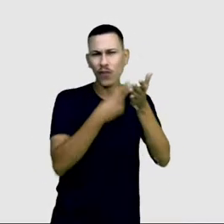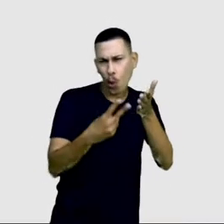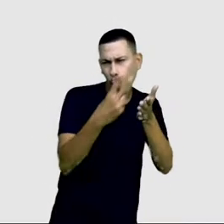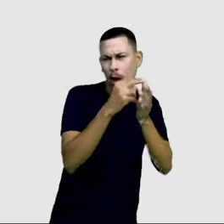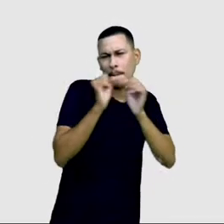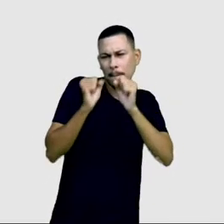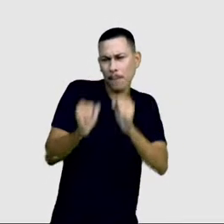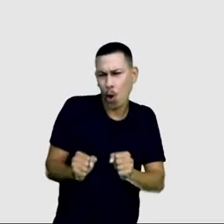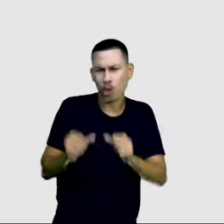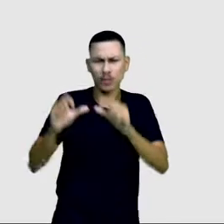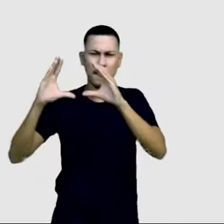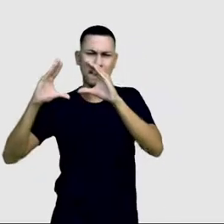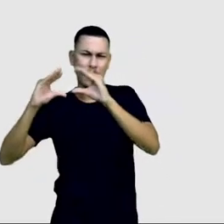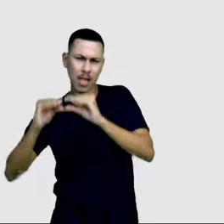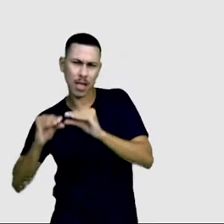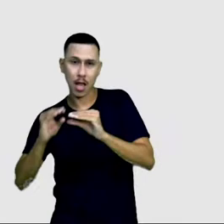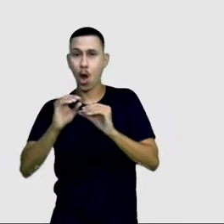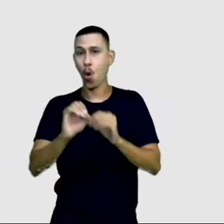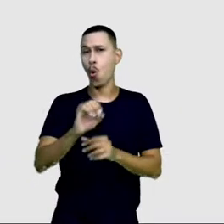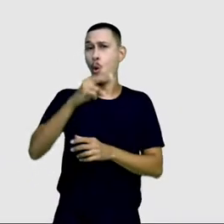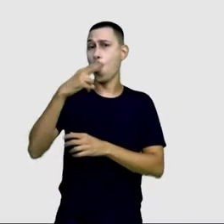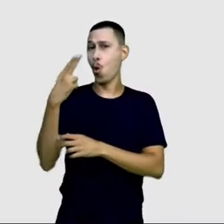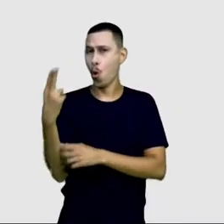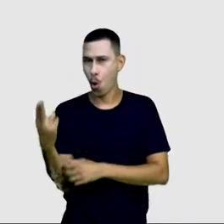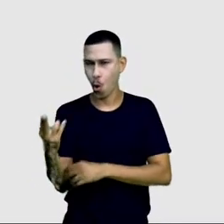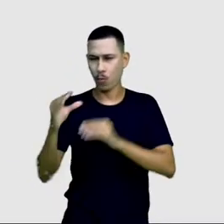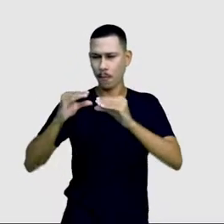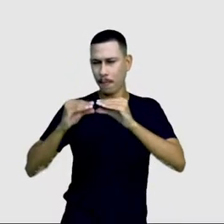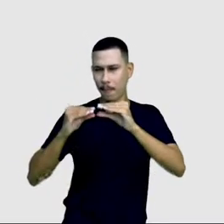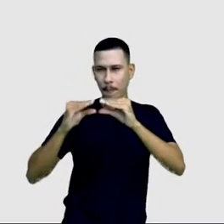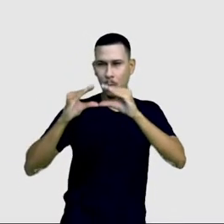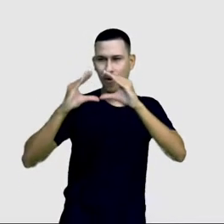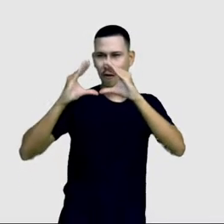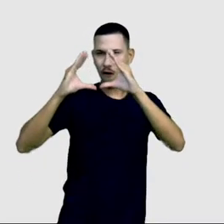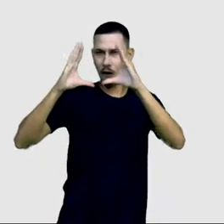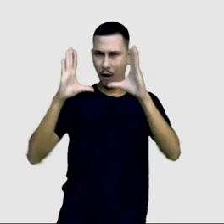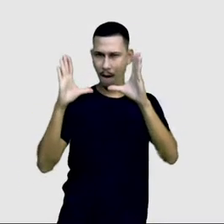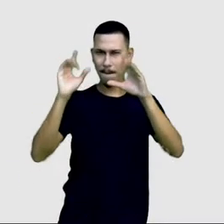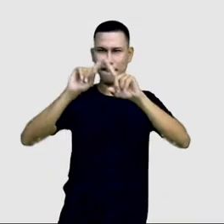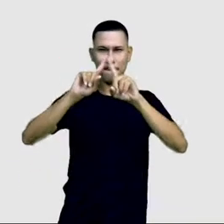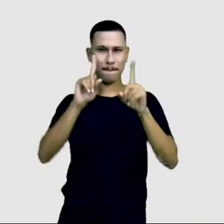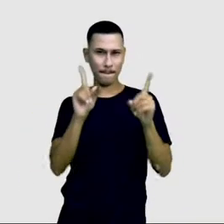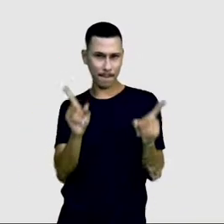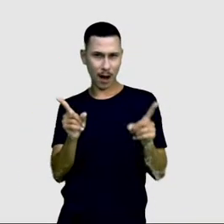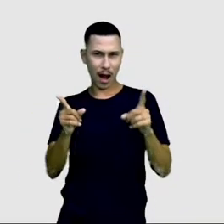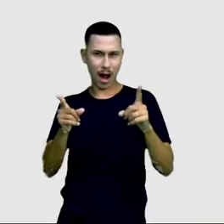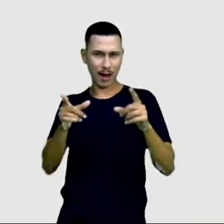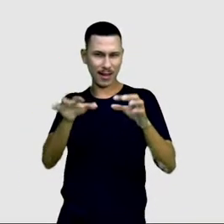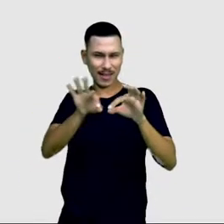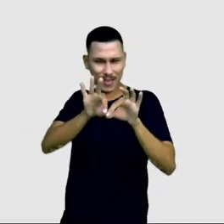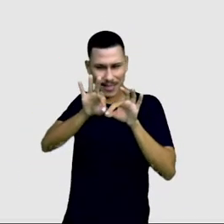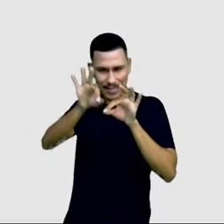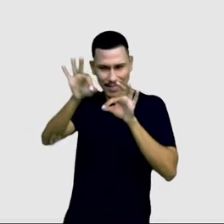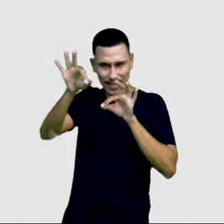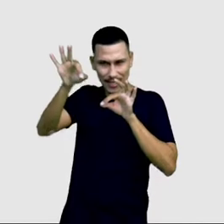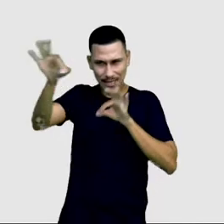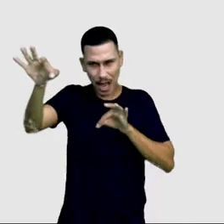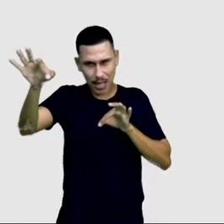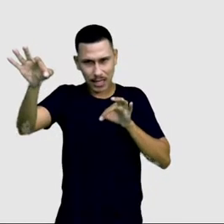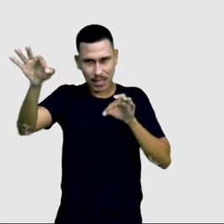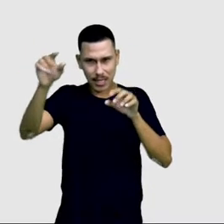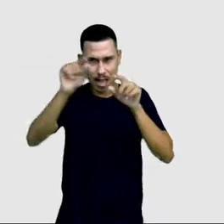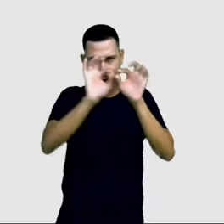pequena ou quanto mais ela for aumentando, sempre a distância vai ser comum